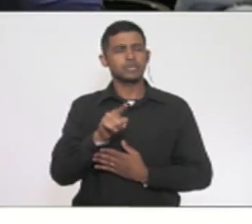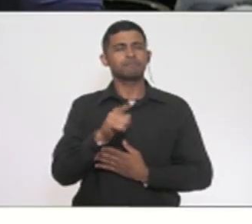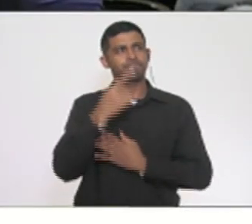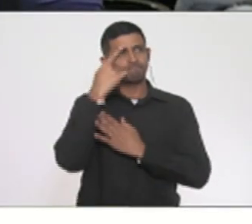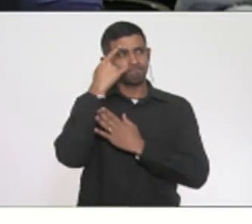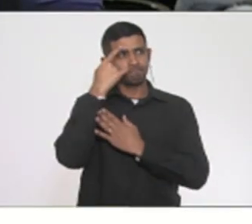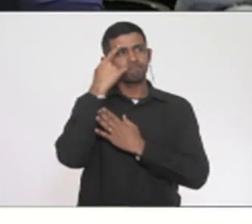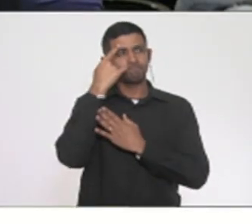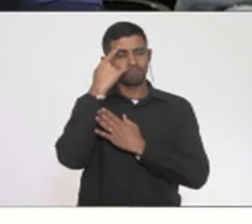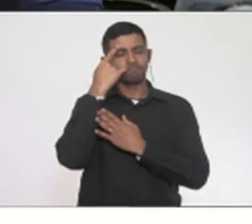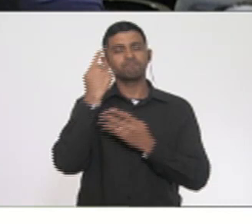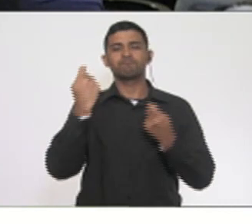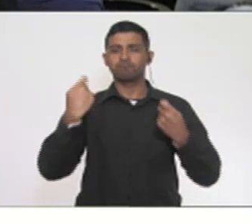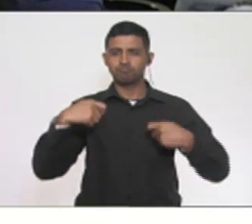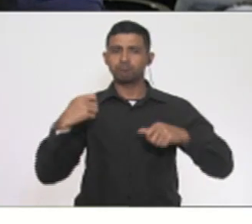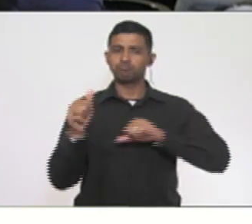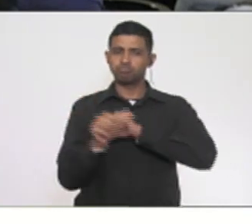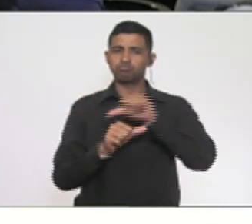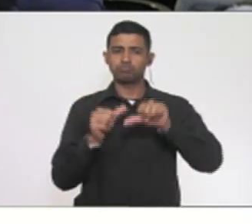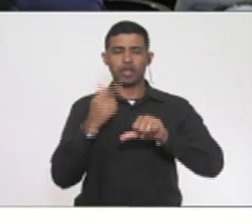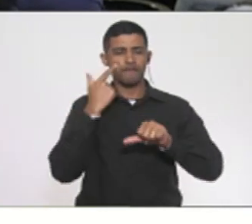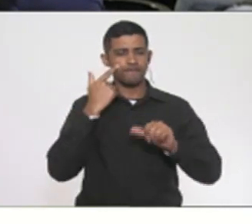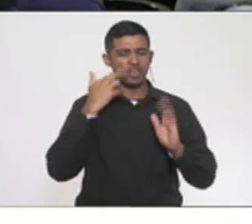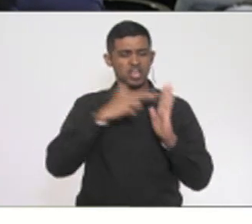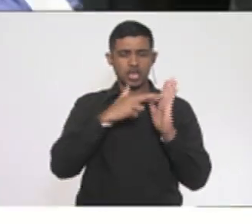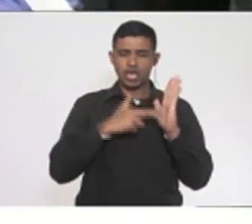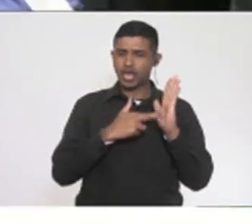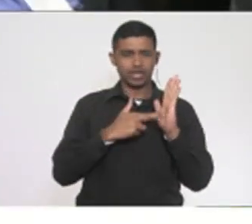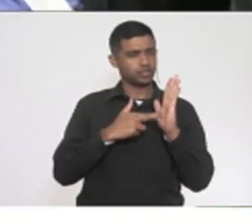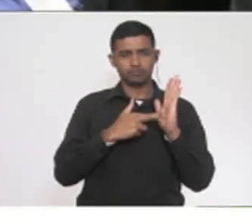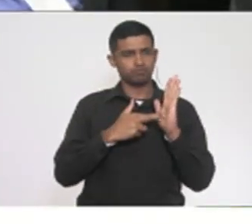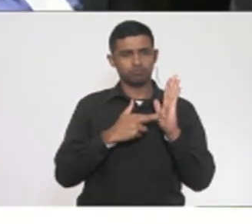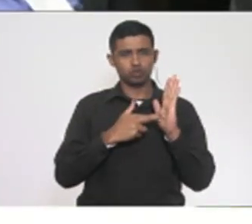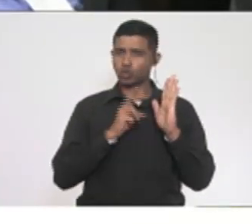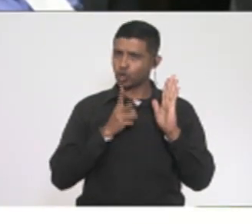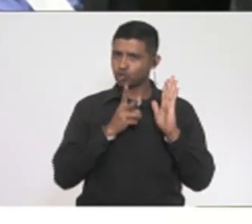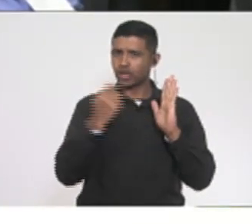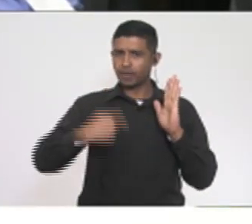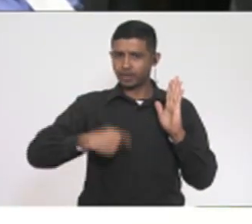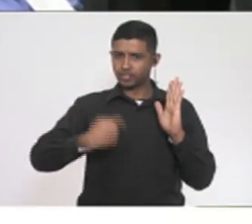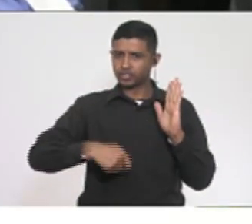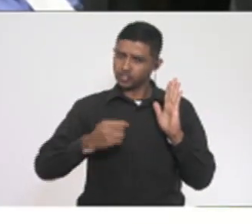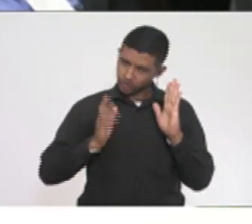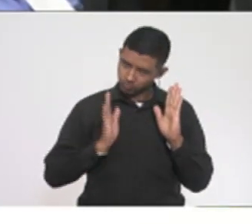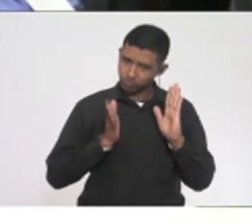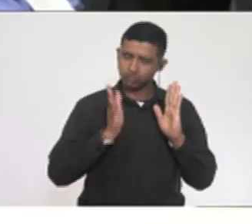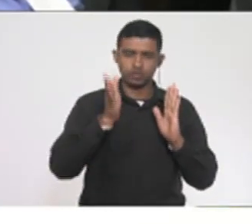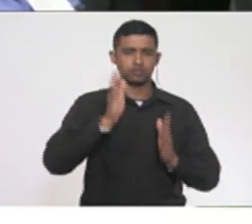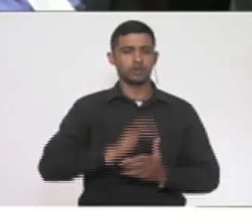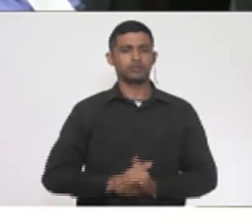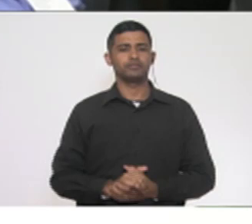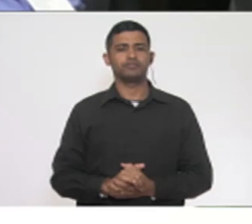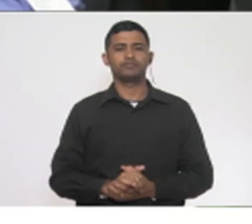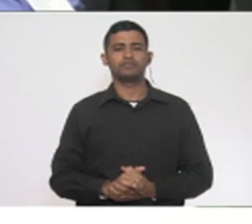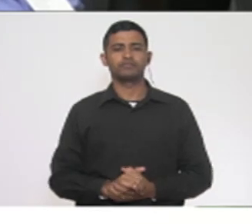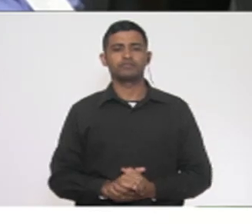de entender que não há como você mudar as regras do jogo com o jogo caminhando, né? Aos